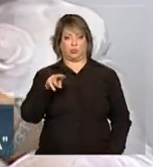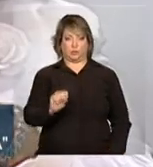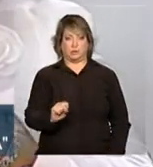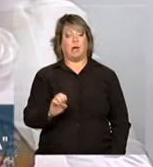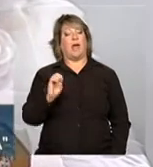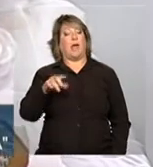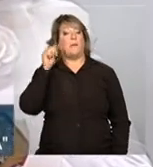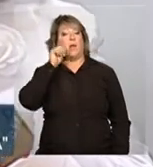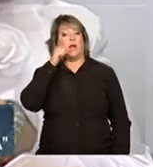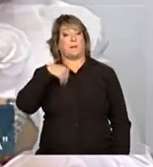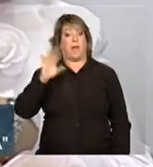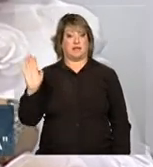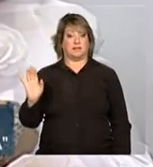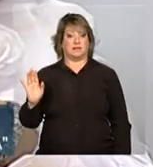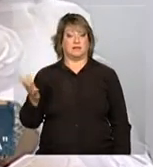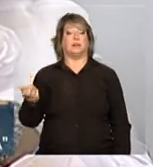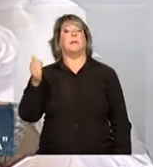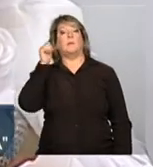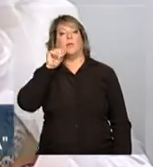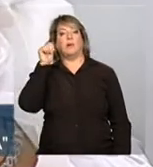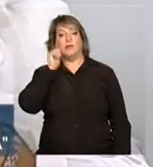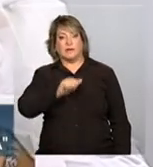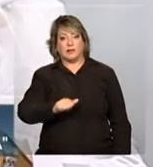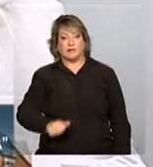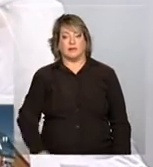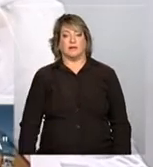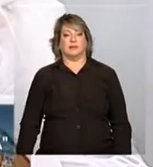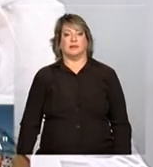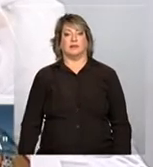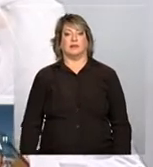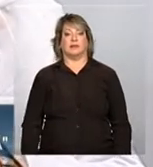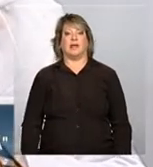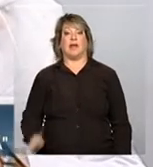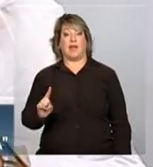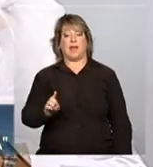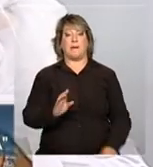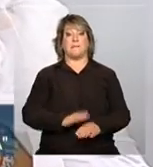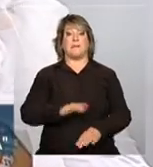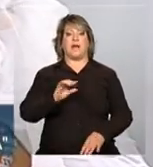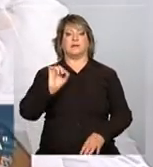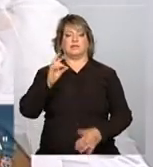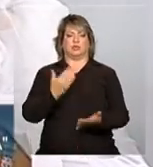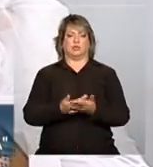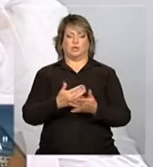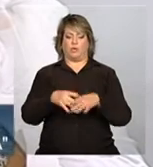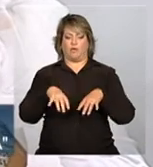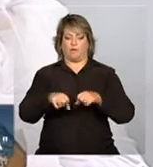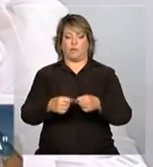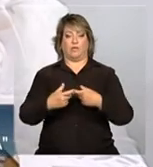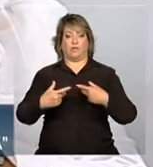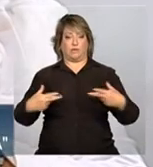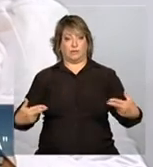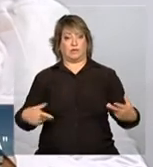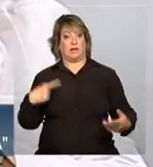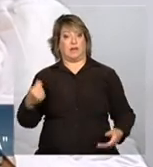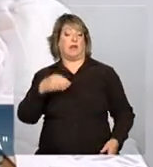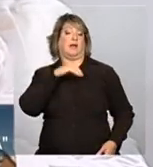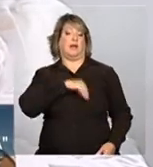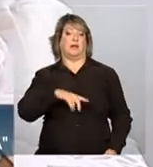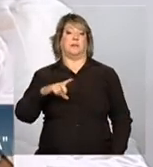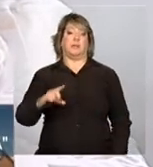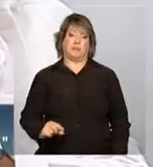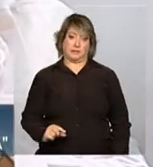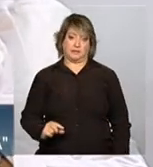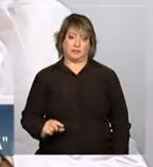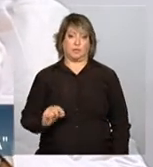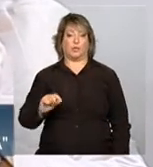é mulher. As mulheres que são as mais escolarizadas, embora ganham menos do